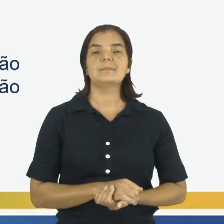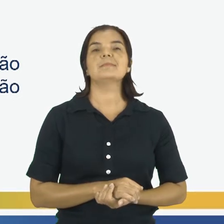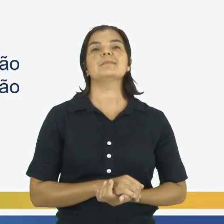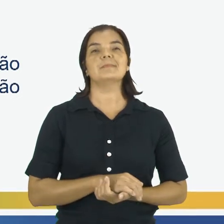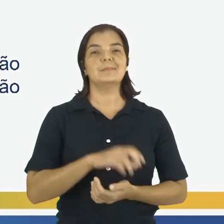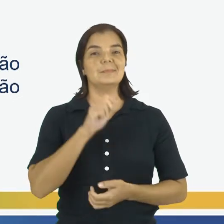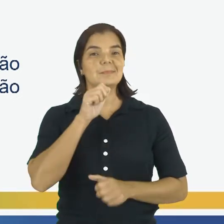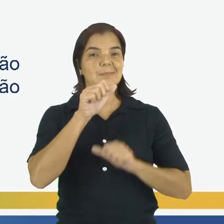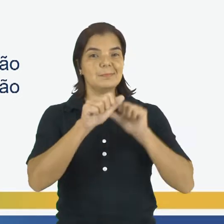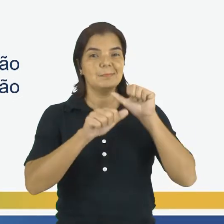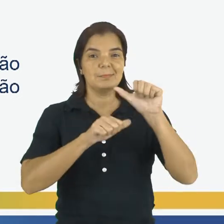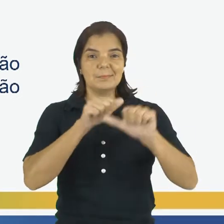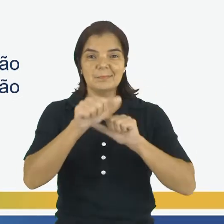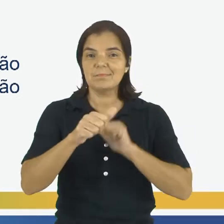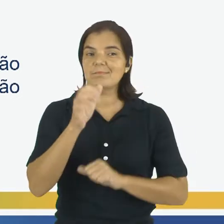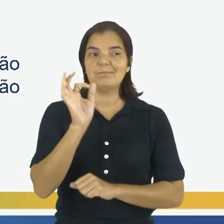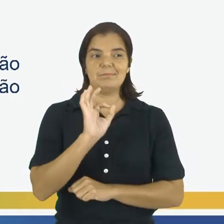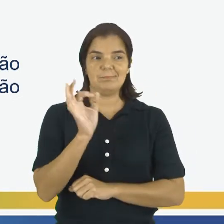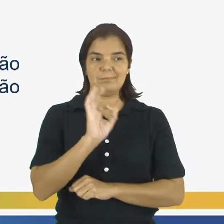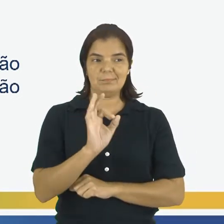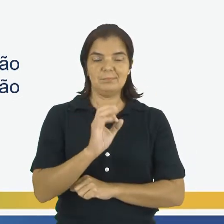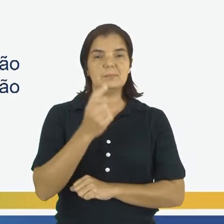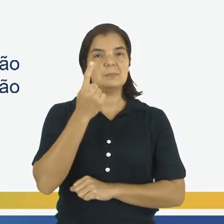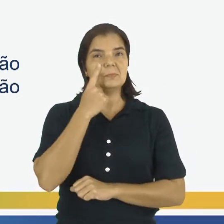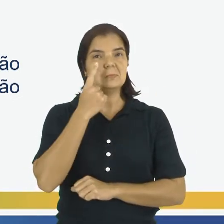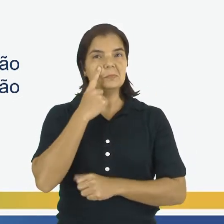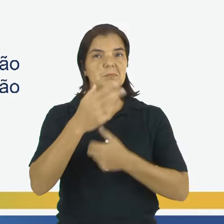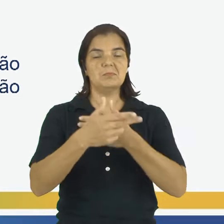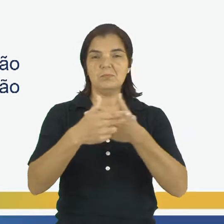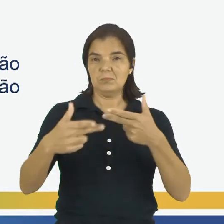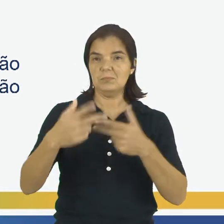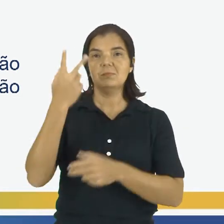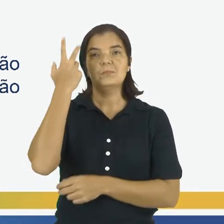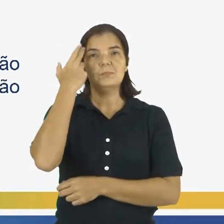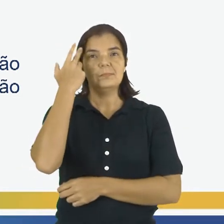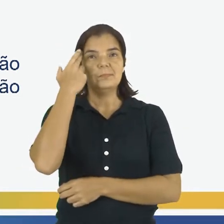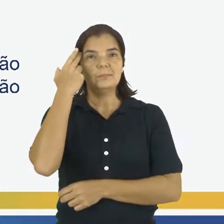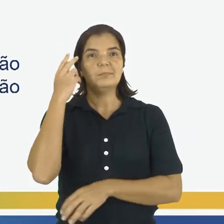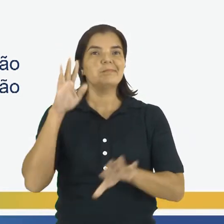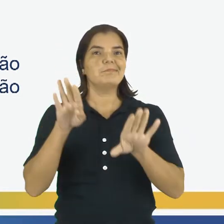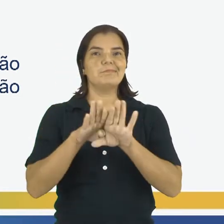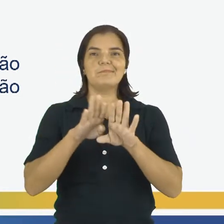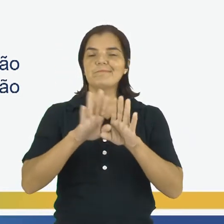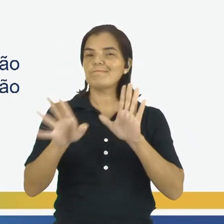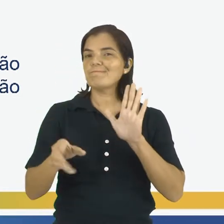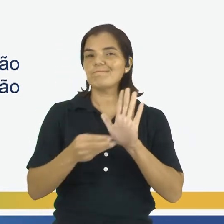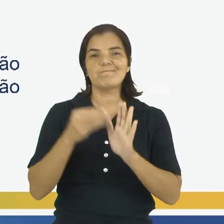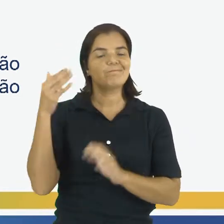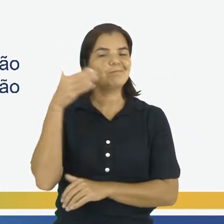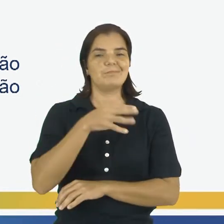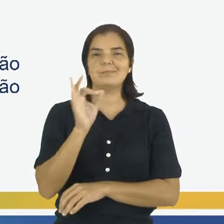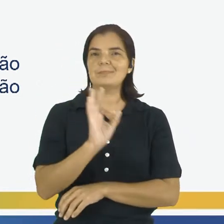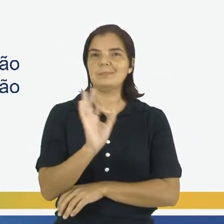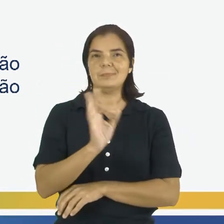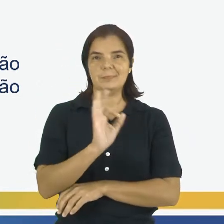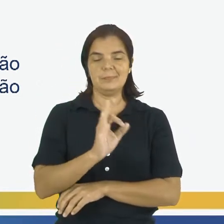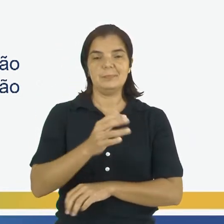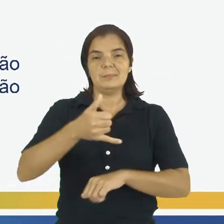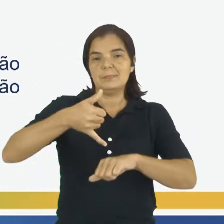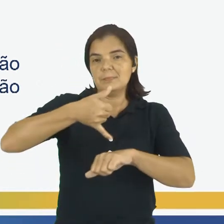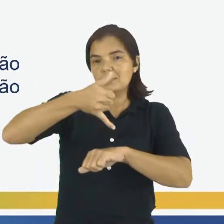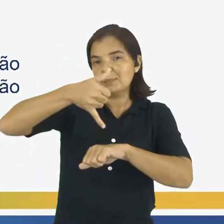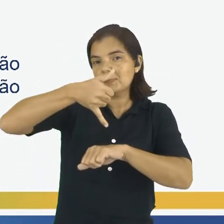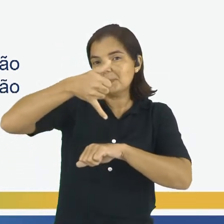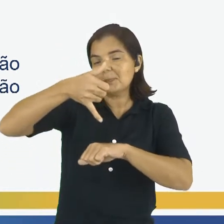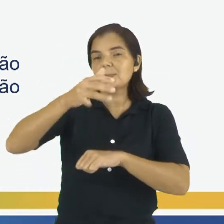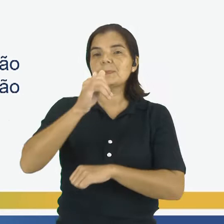Energia não renovável são aquelas que, apesar de virem de recursos naturais, não são reabastecidos com frequência, como